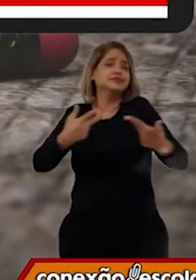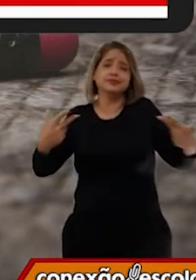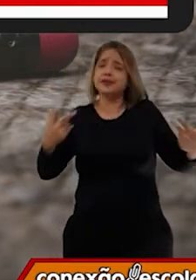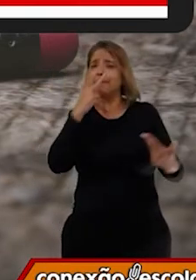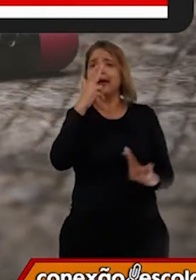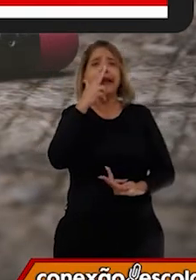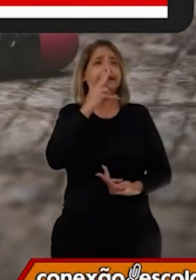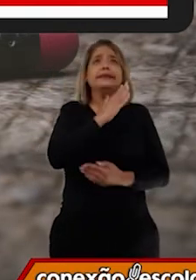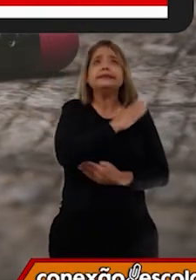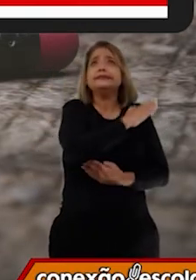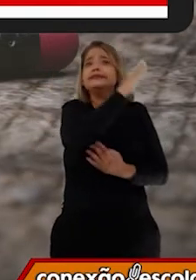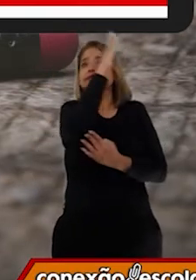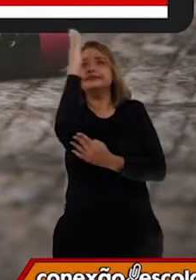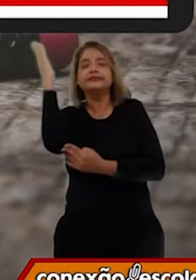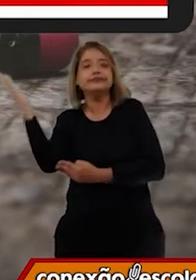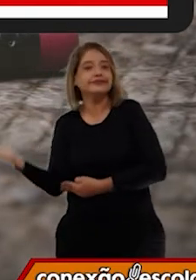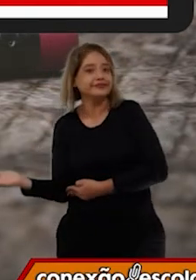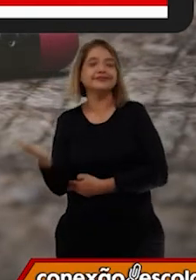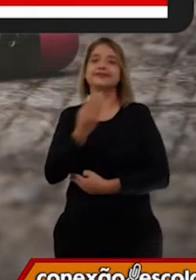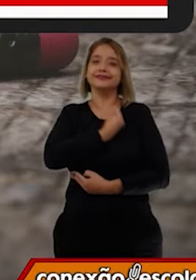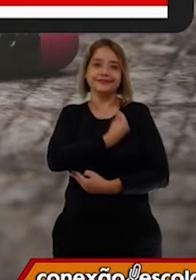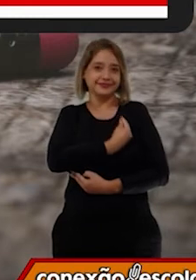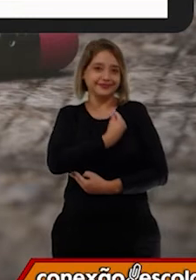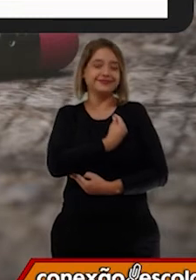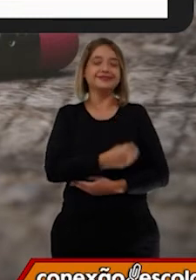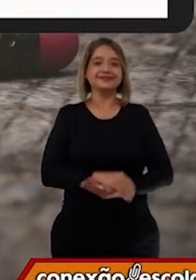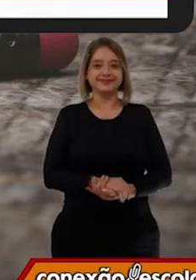as situações, né? Nós usamos os números.